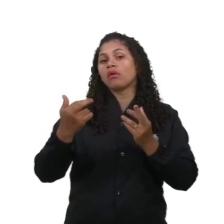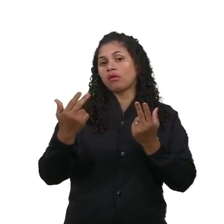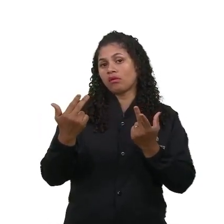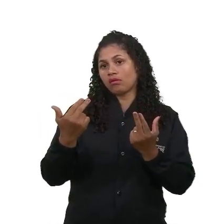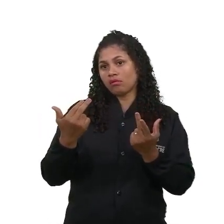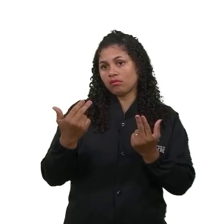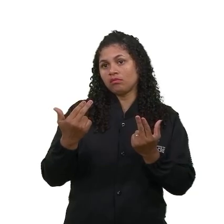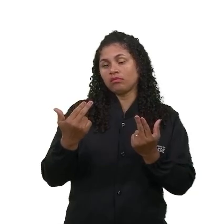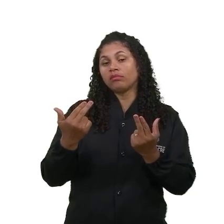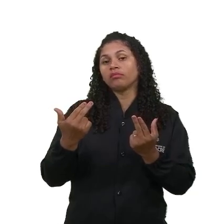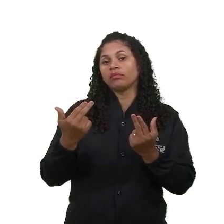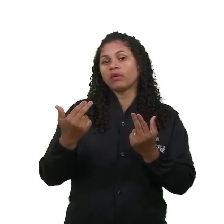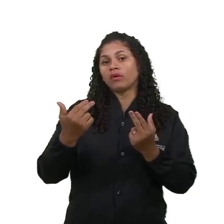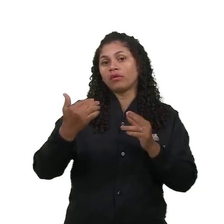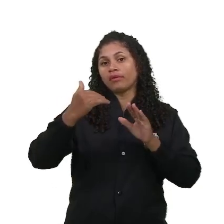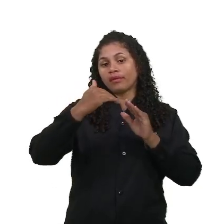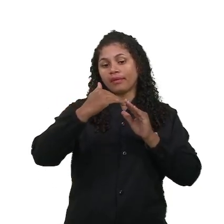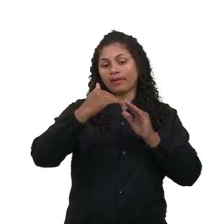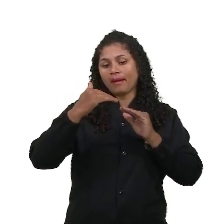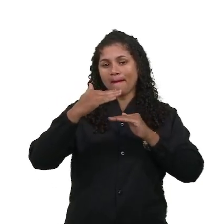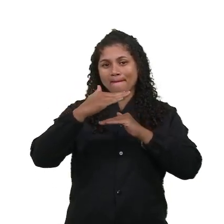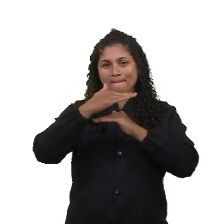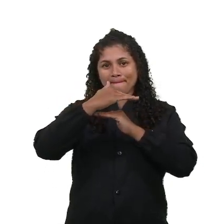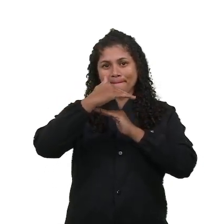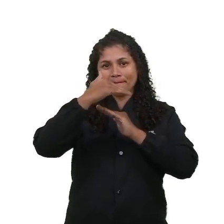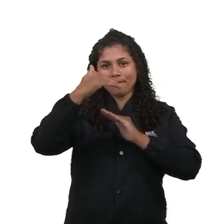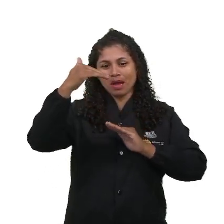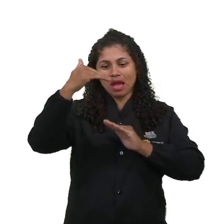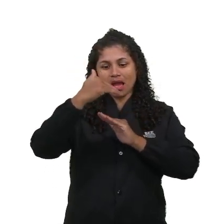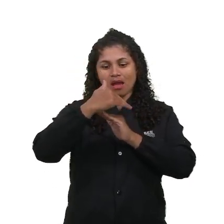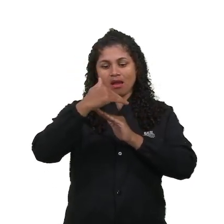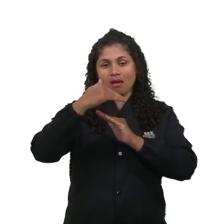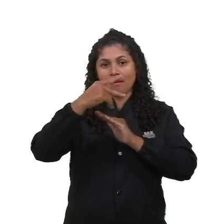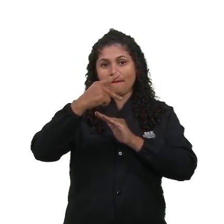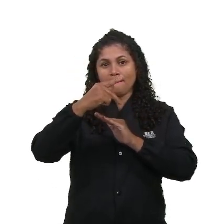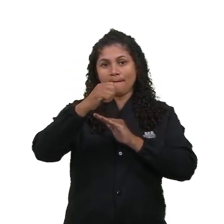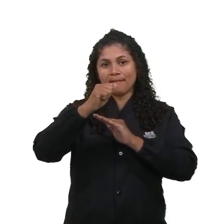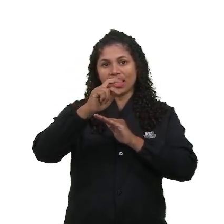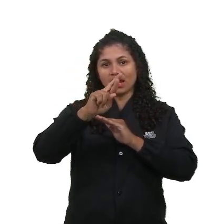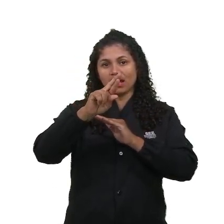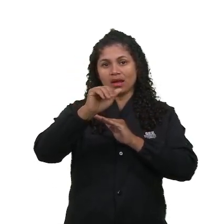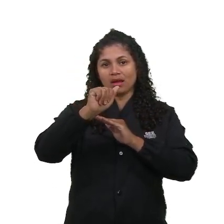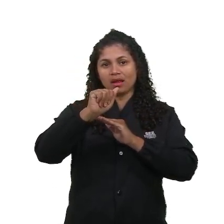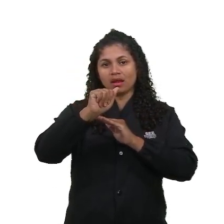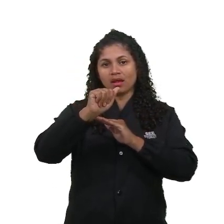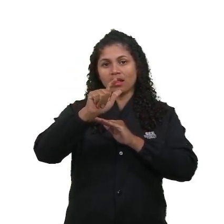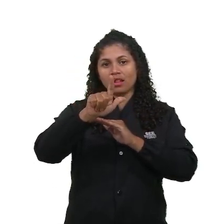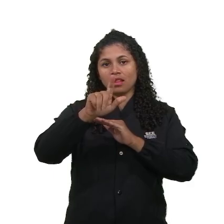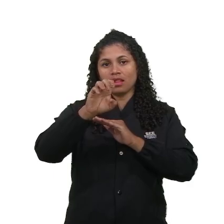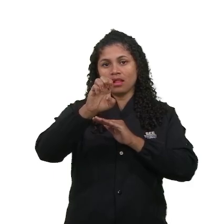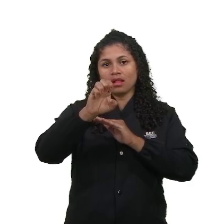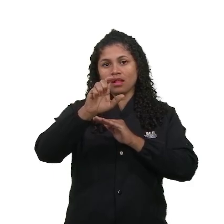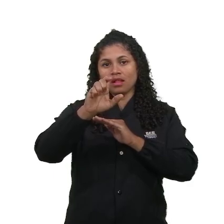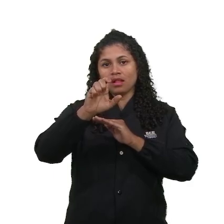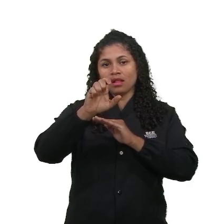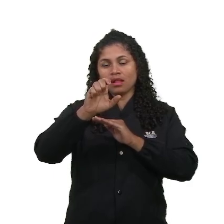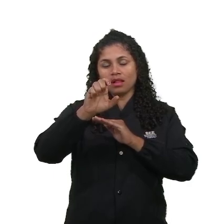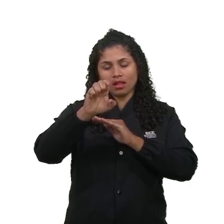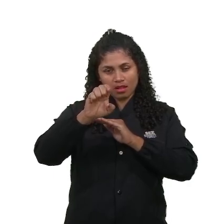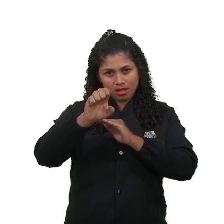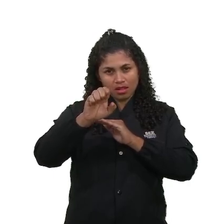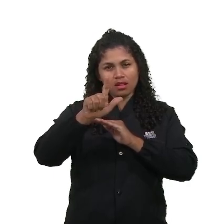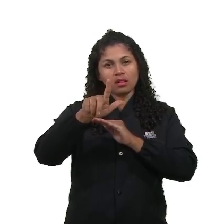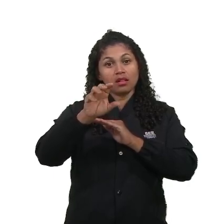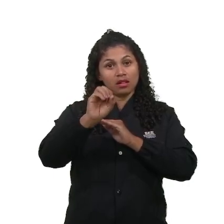Eles estão em retas paralelas. E agora, mais ainda, vamos direcionar esses segmentos. Digamos que